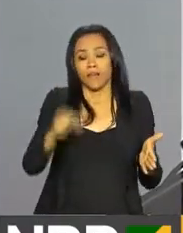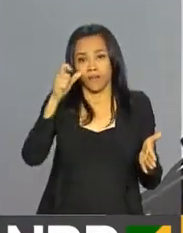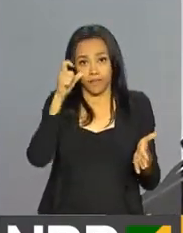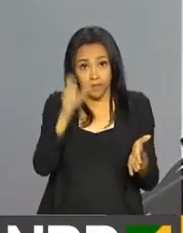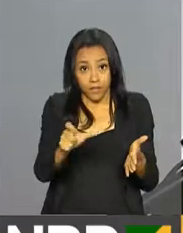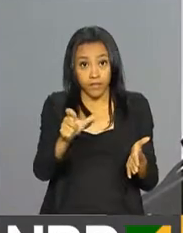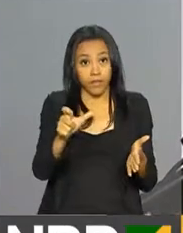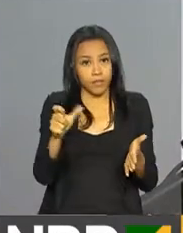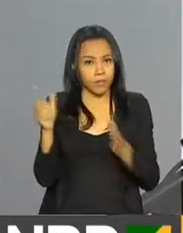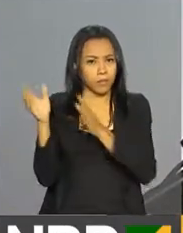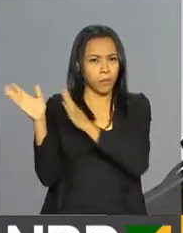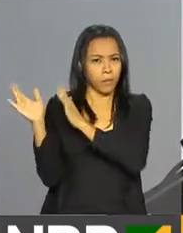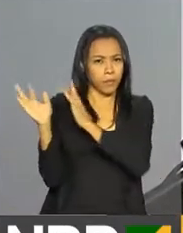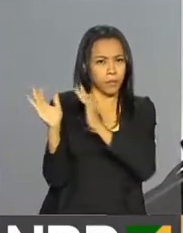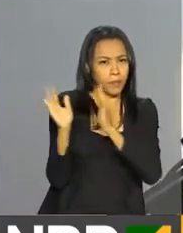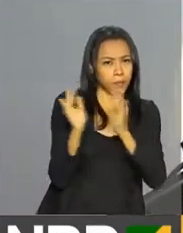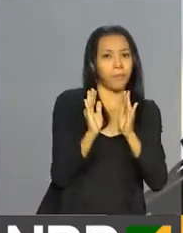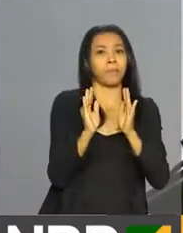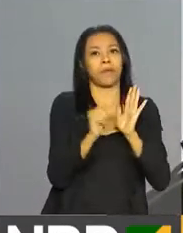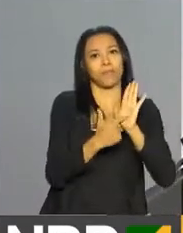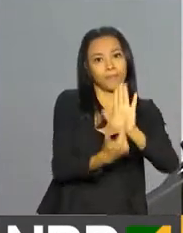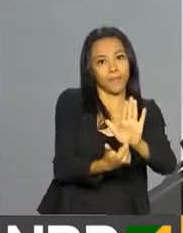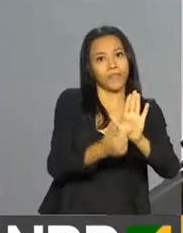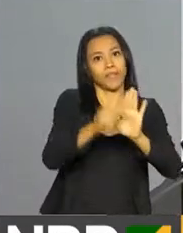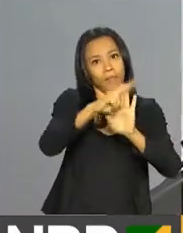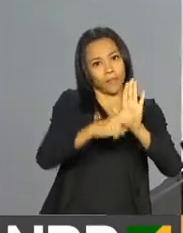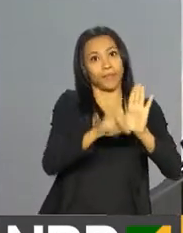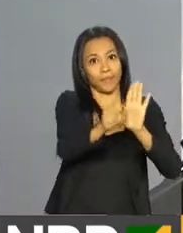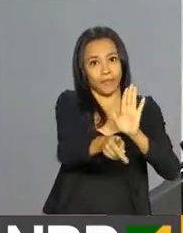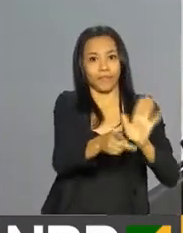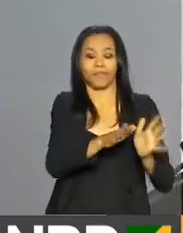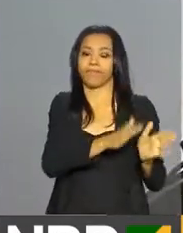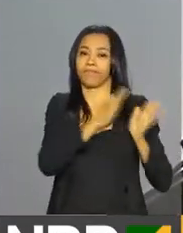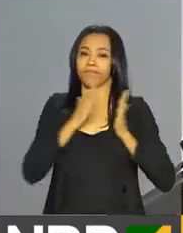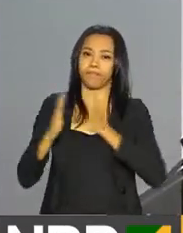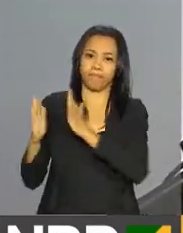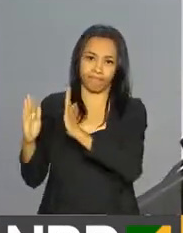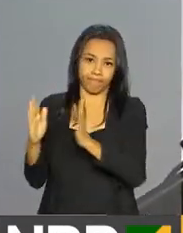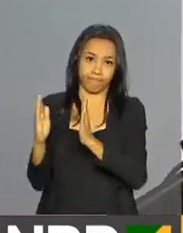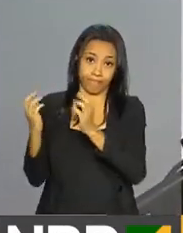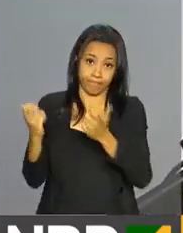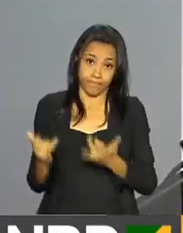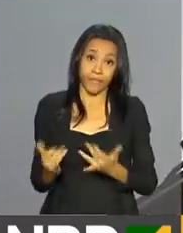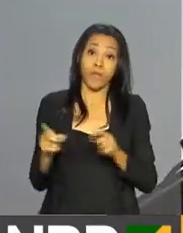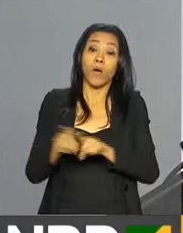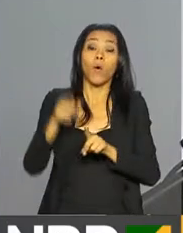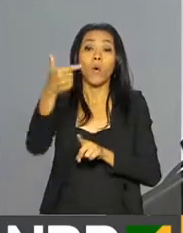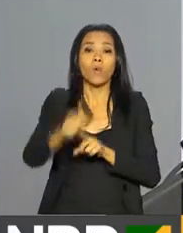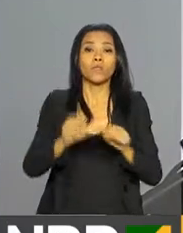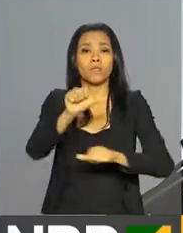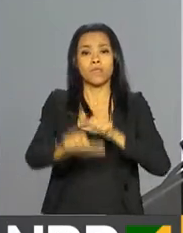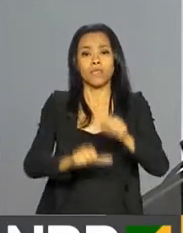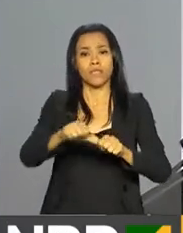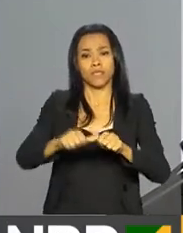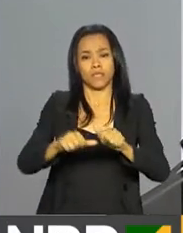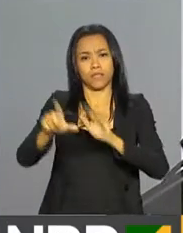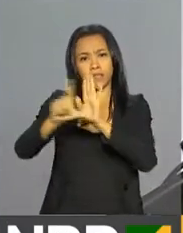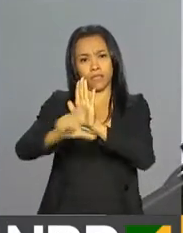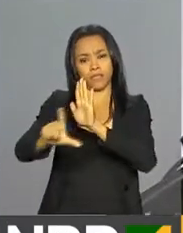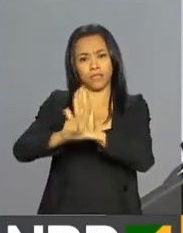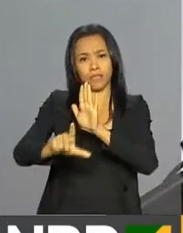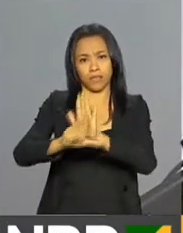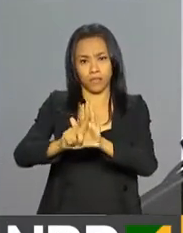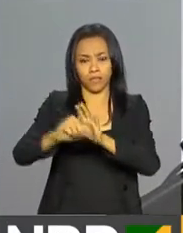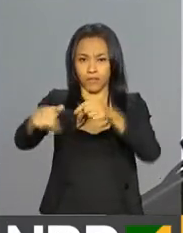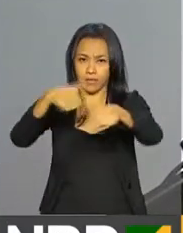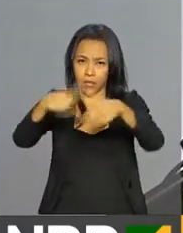chegar à presidência de igual maneira no caso o pezão da da modernização trabalhista as pessoas se insurgiram